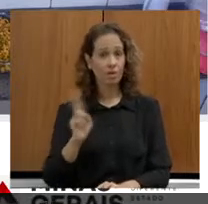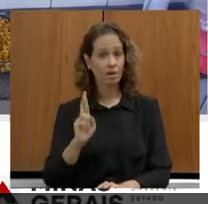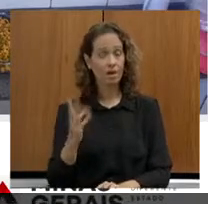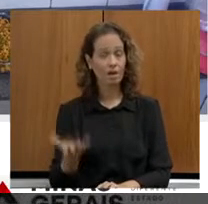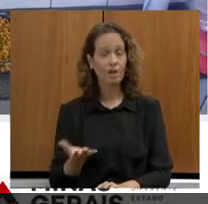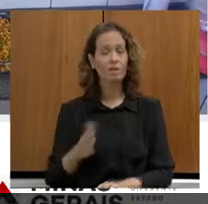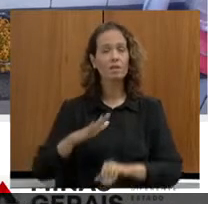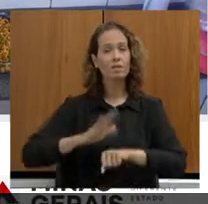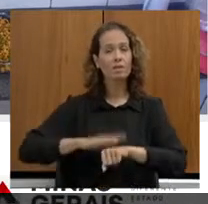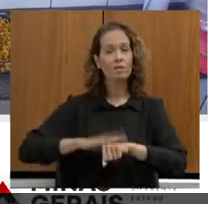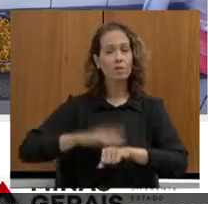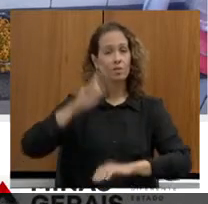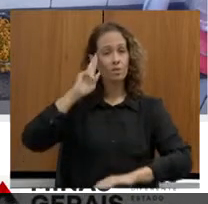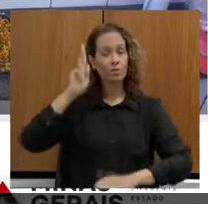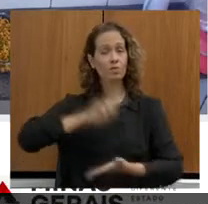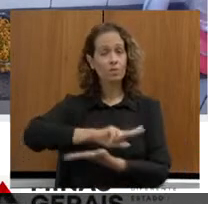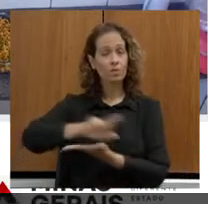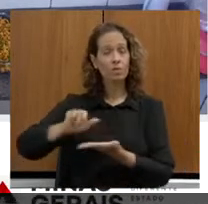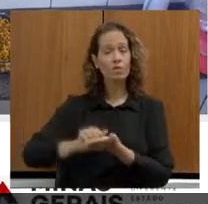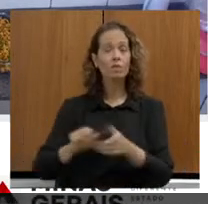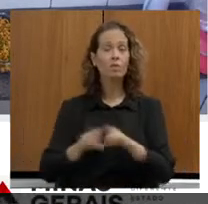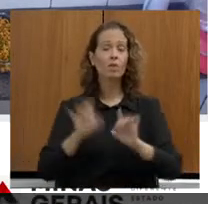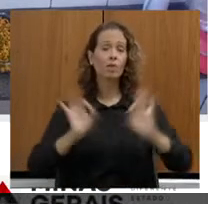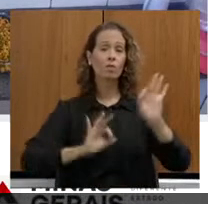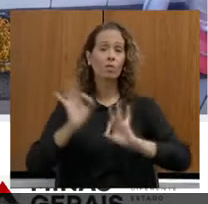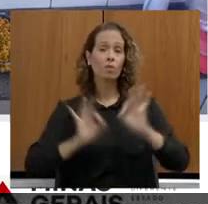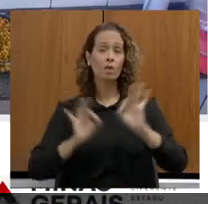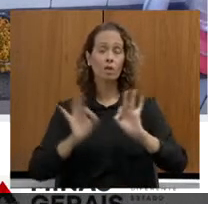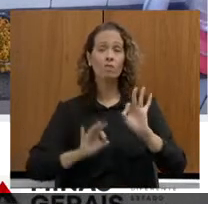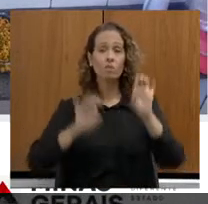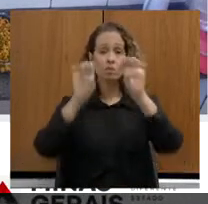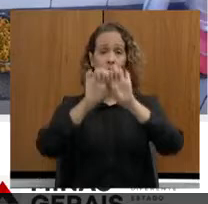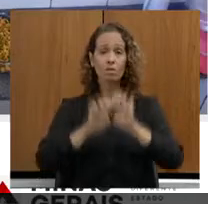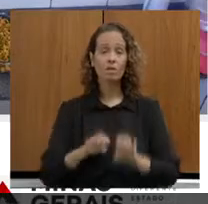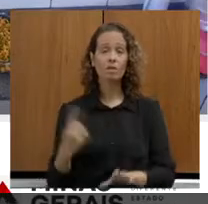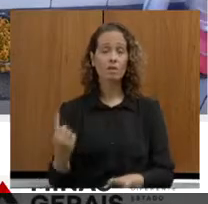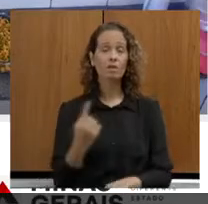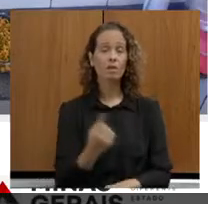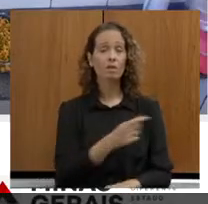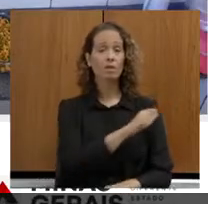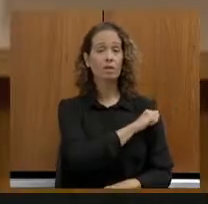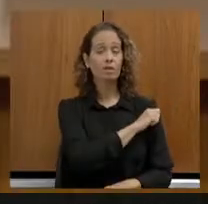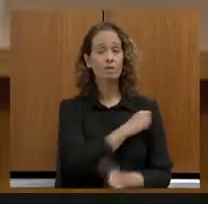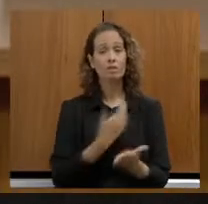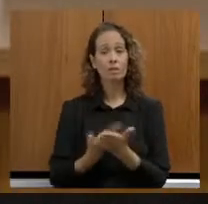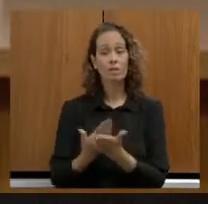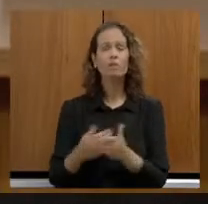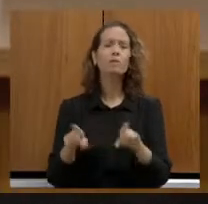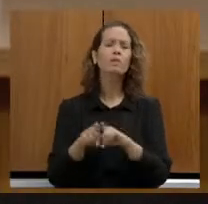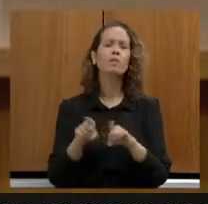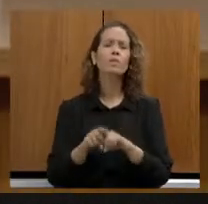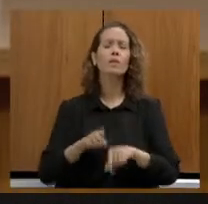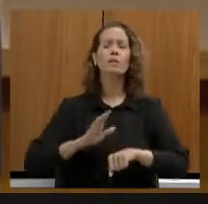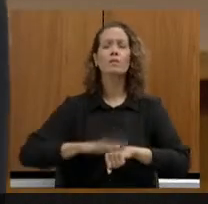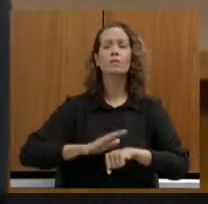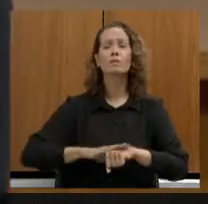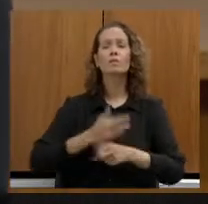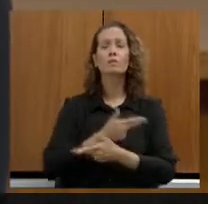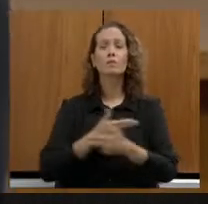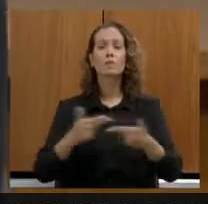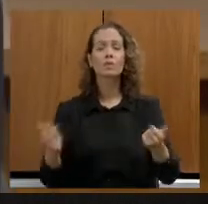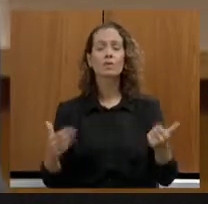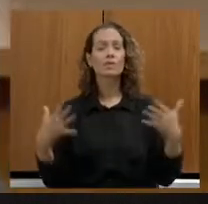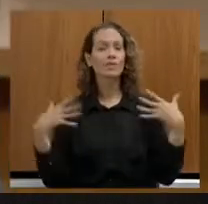chegar né o plano de estudo estruturado cada um dos nossos estudantes e realizamos algo que foi motivo de muita alegria